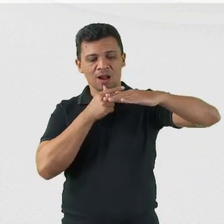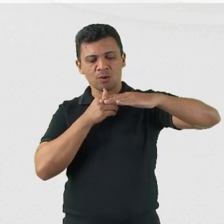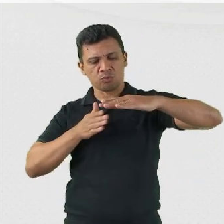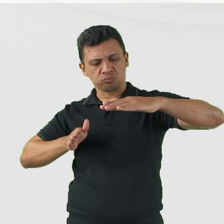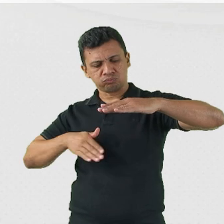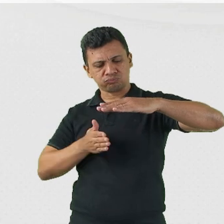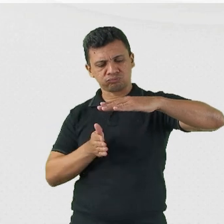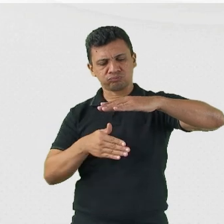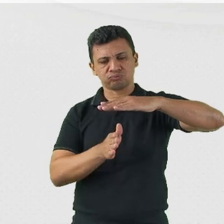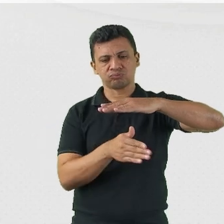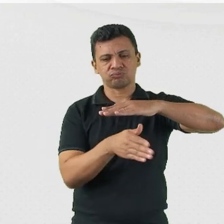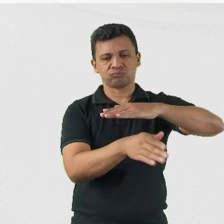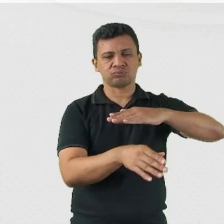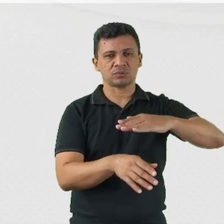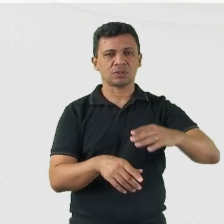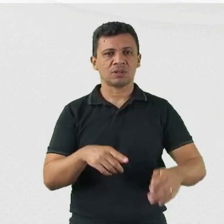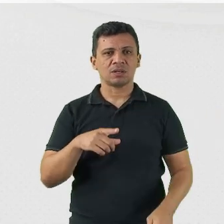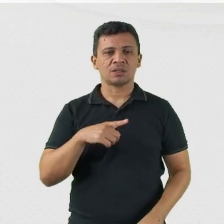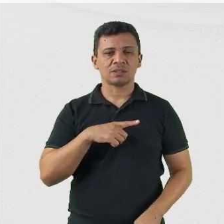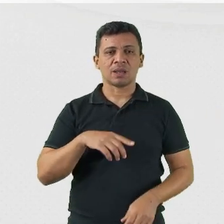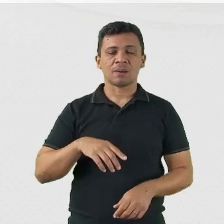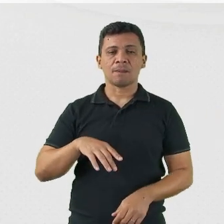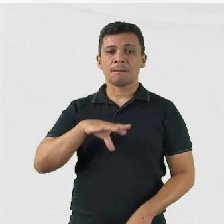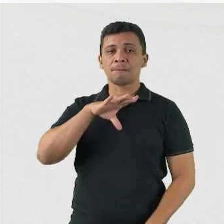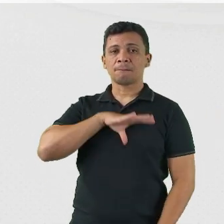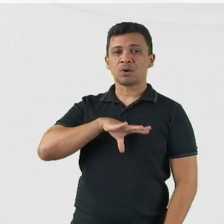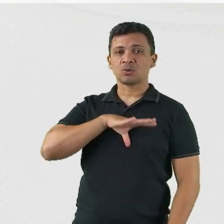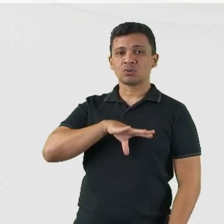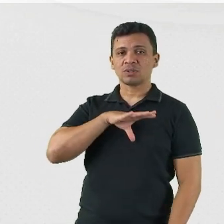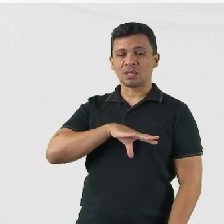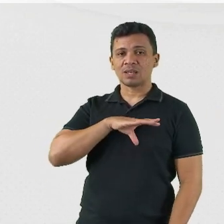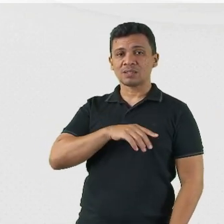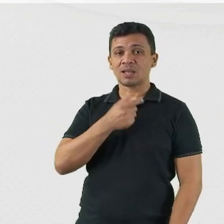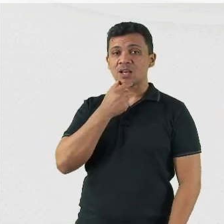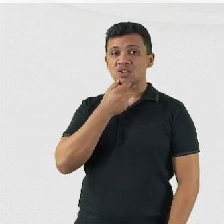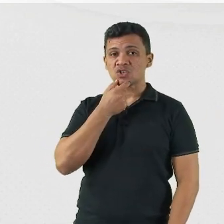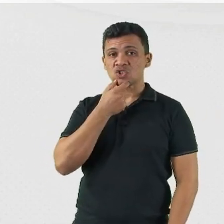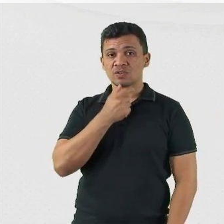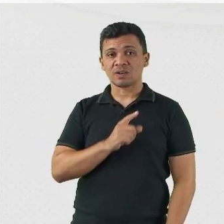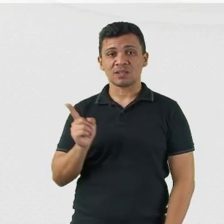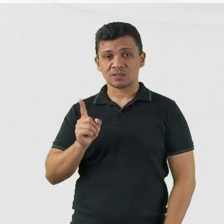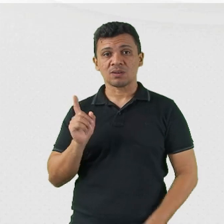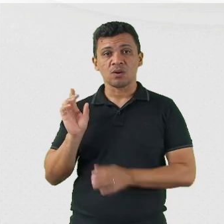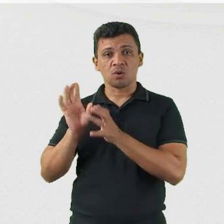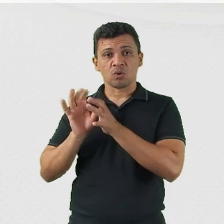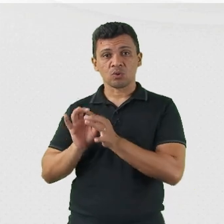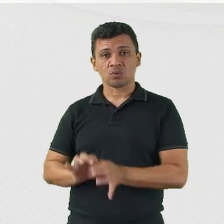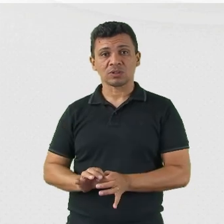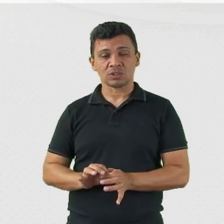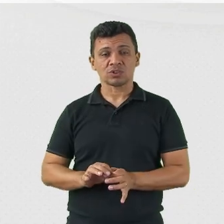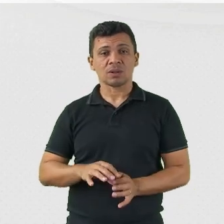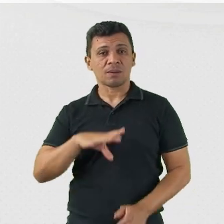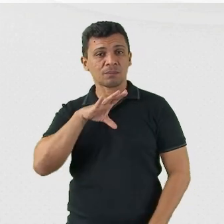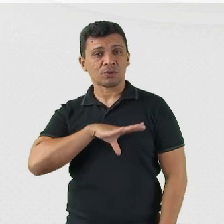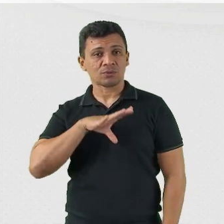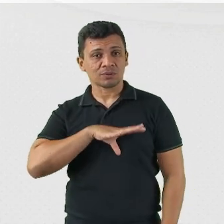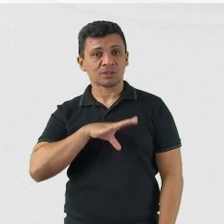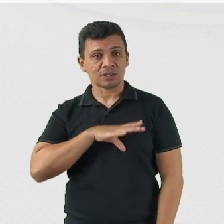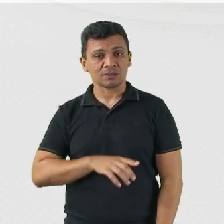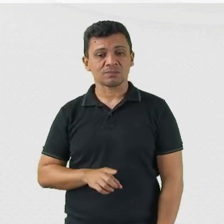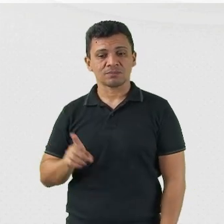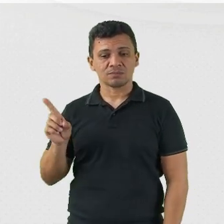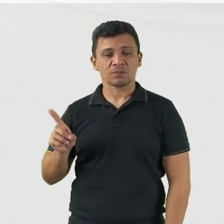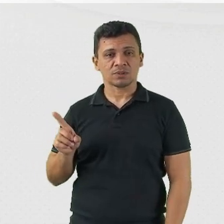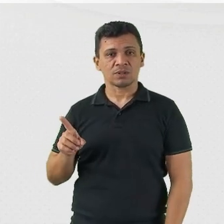jet ski, a gente pode aportuguesar, porque é uma palavra do inglês que nós contextualizamos com a língua portuguesa.